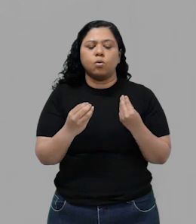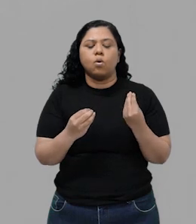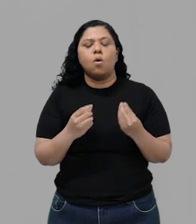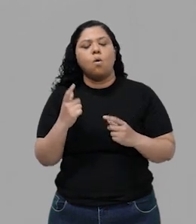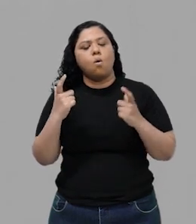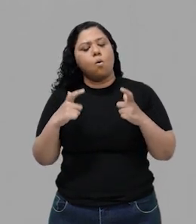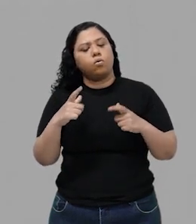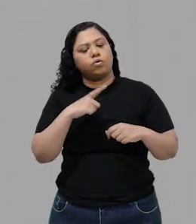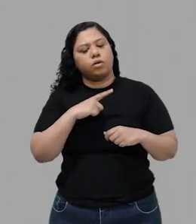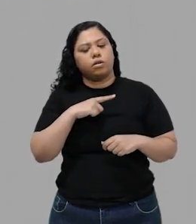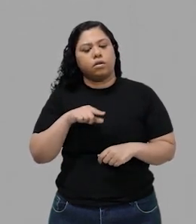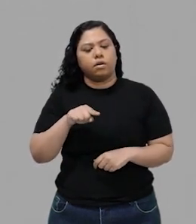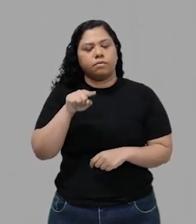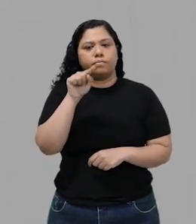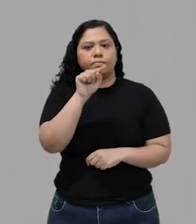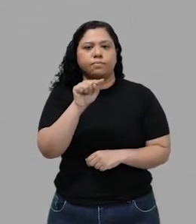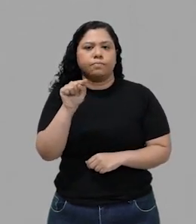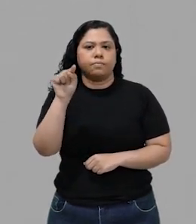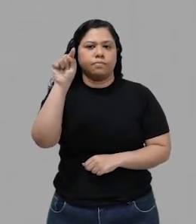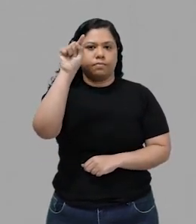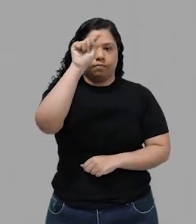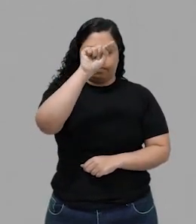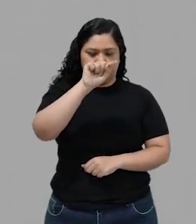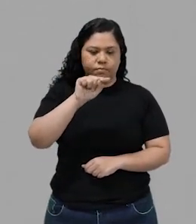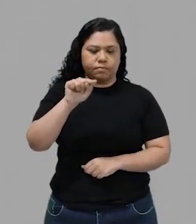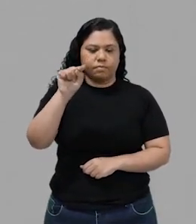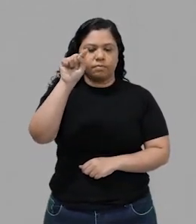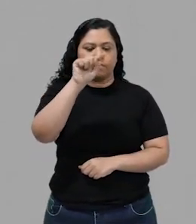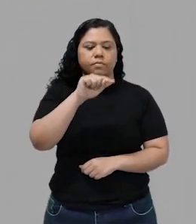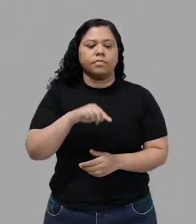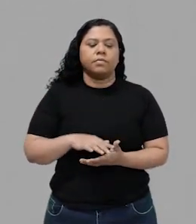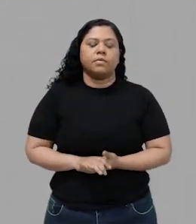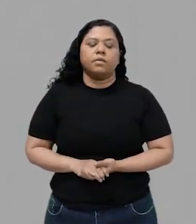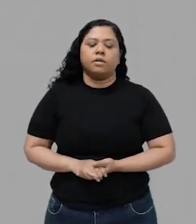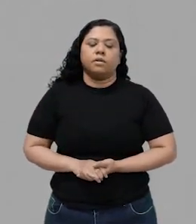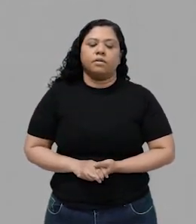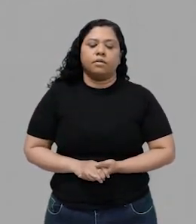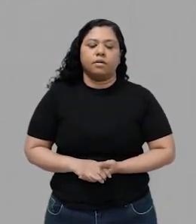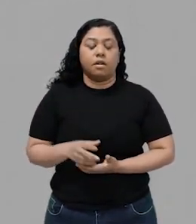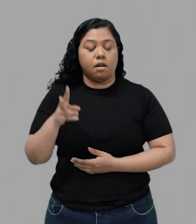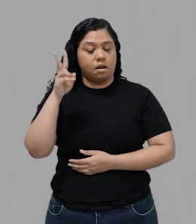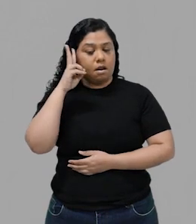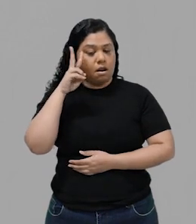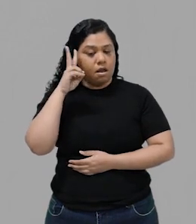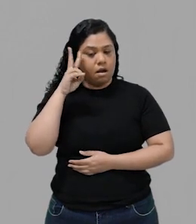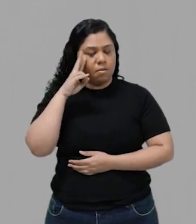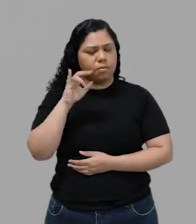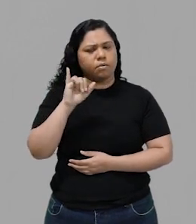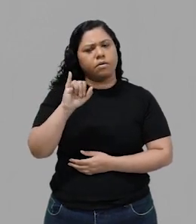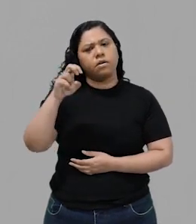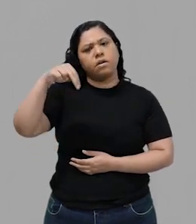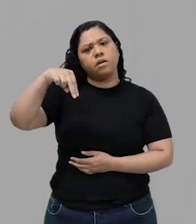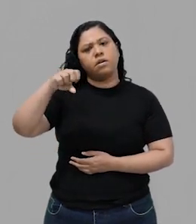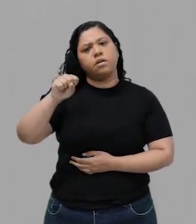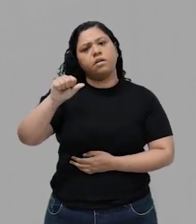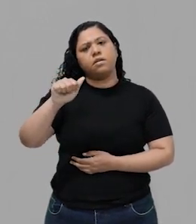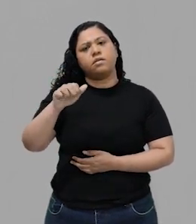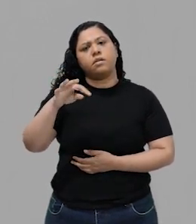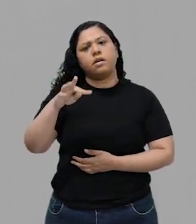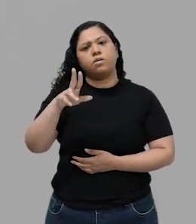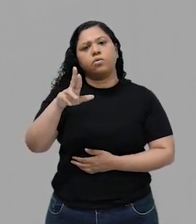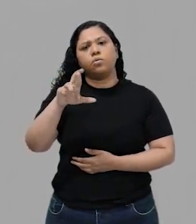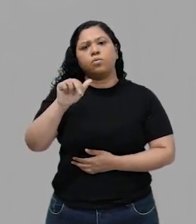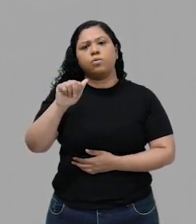e localizo as posições da insaturação. Lembrem, a insaturação sempre vai estar entre